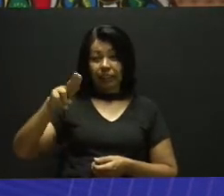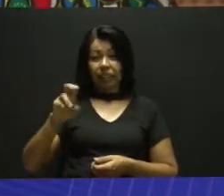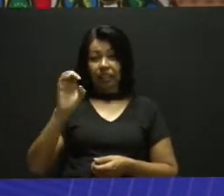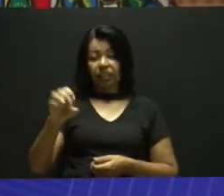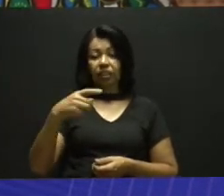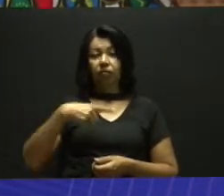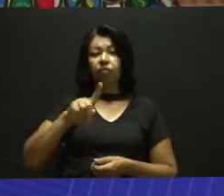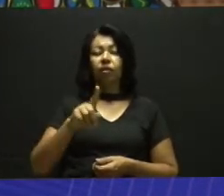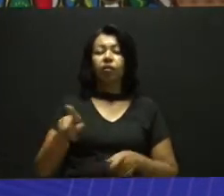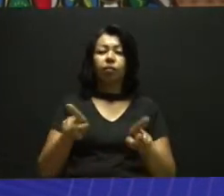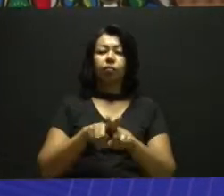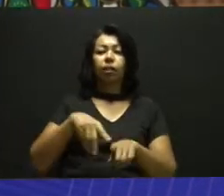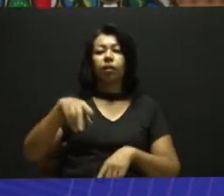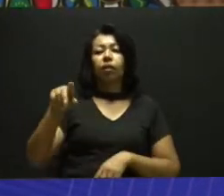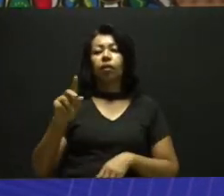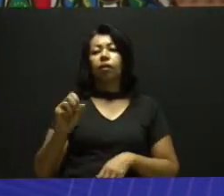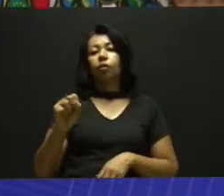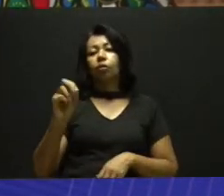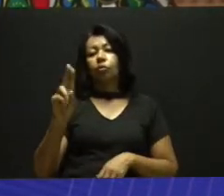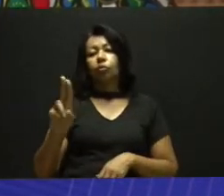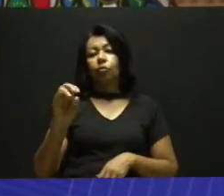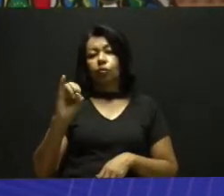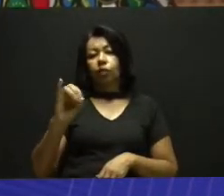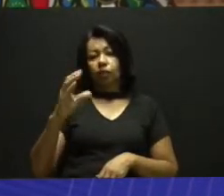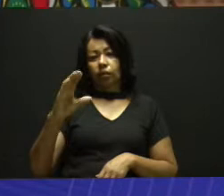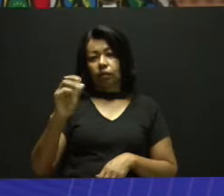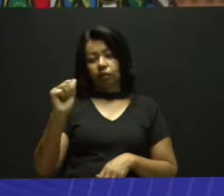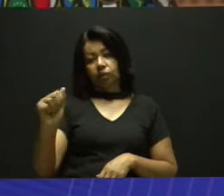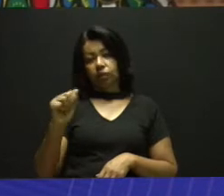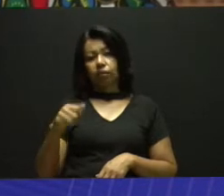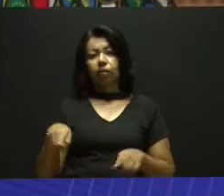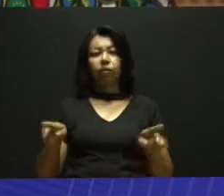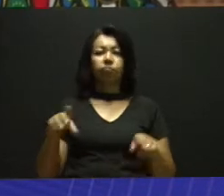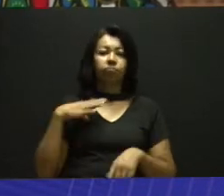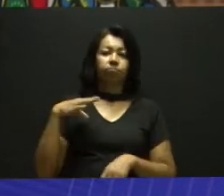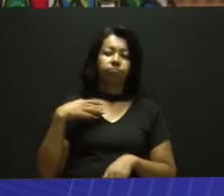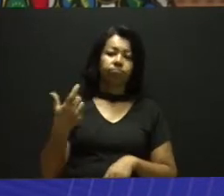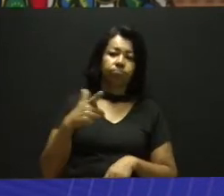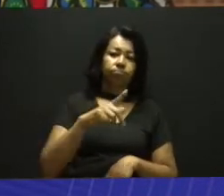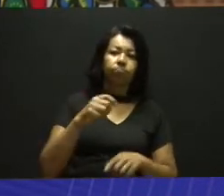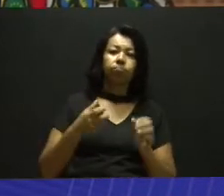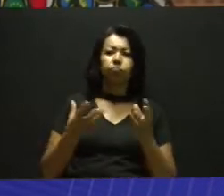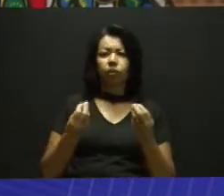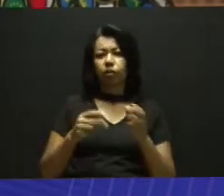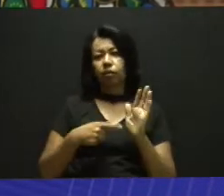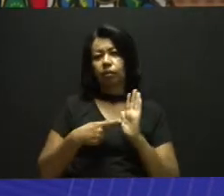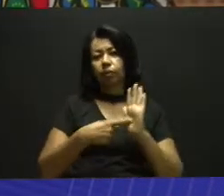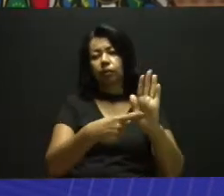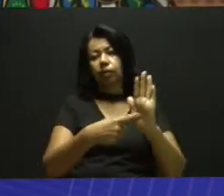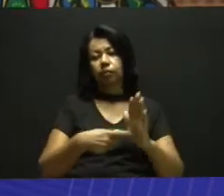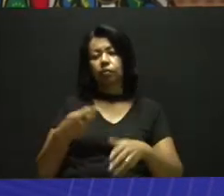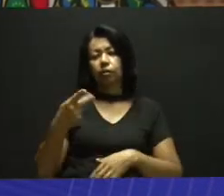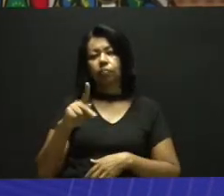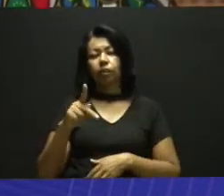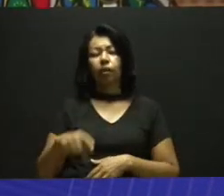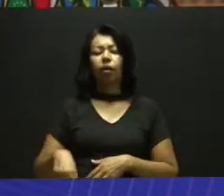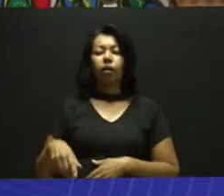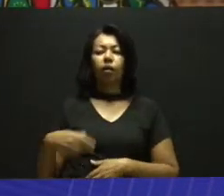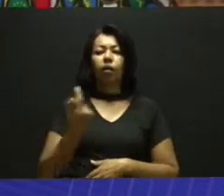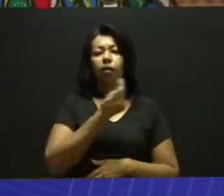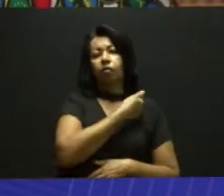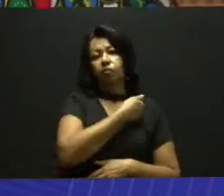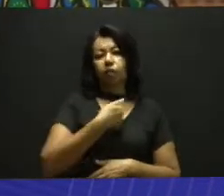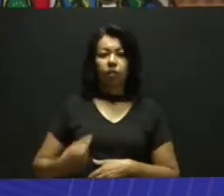pra portugal tendo efetuado nesta cidade inúmeras nesse país inúmeras apresentações para a princesa e governadores ministros